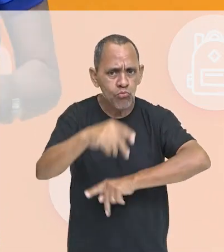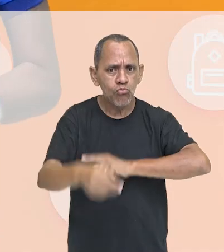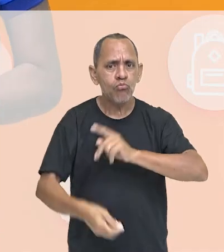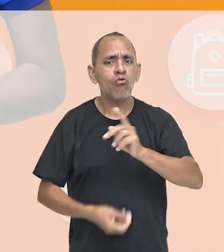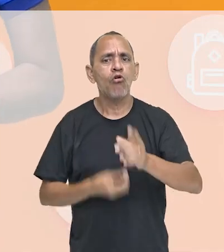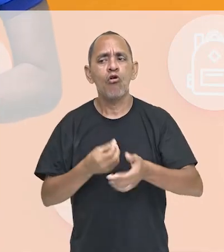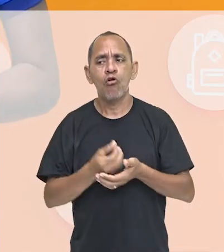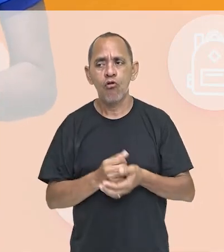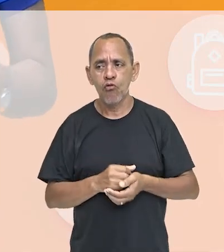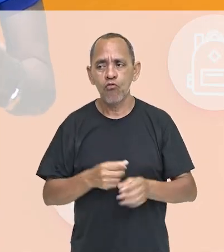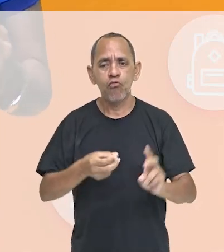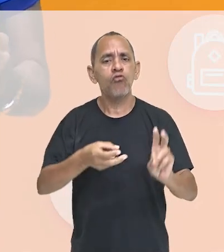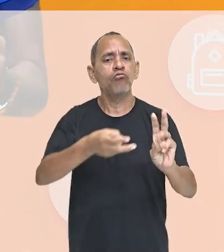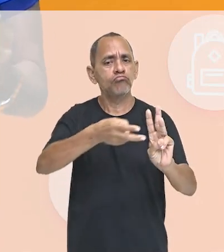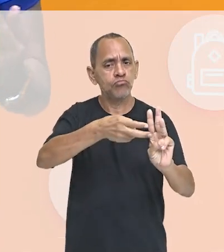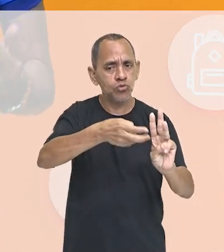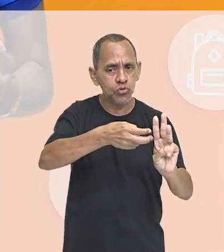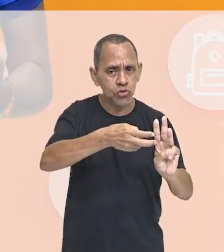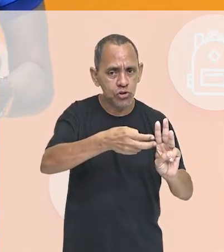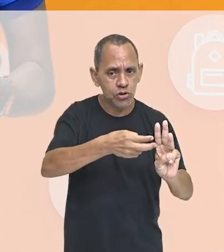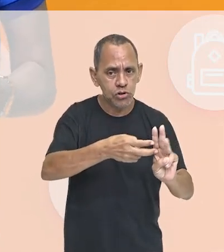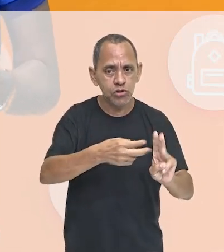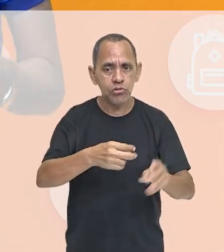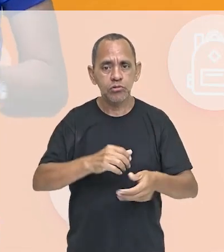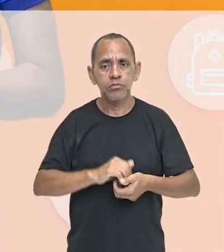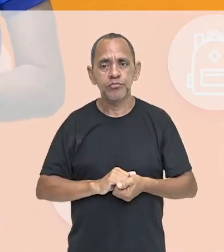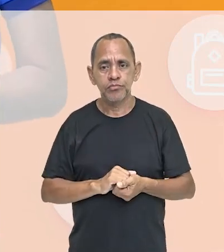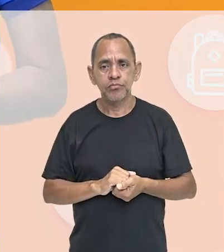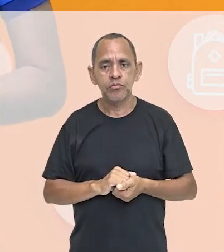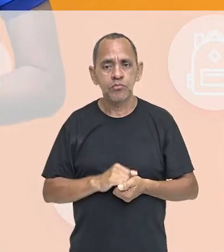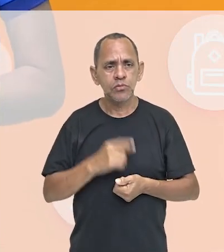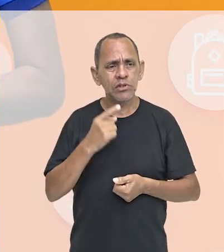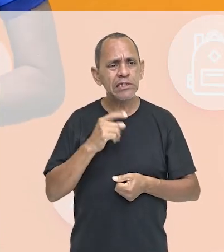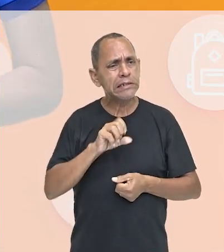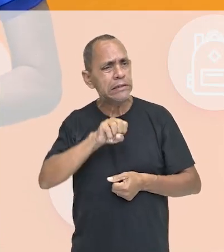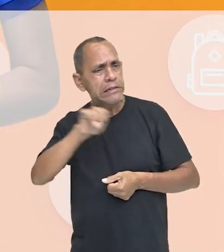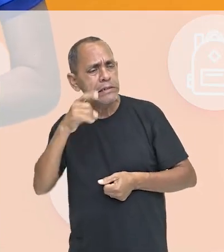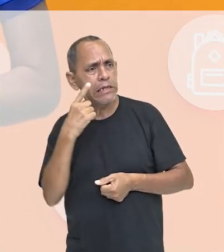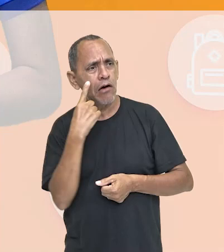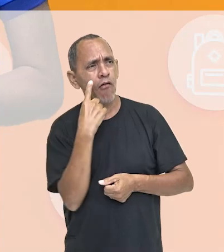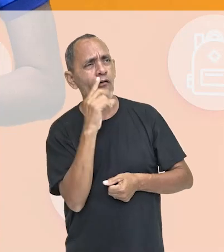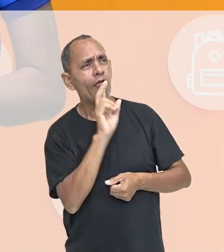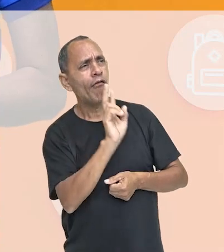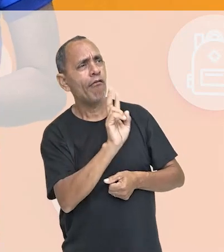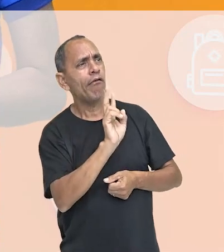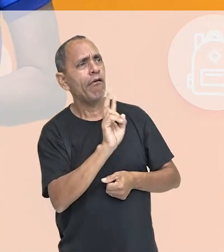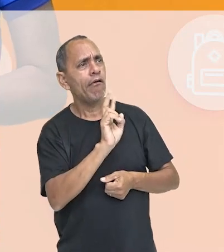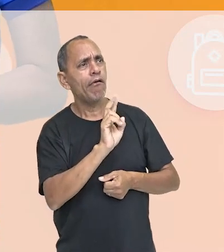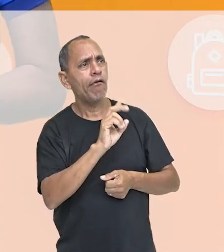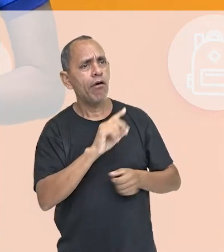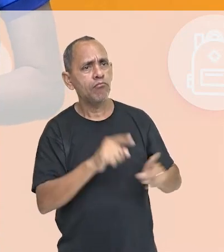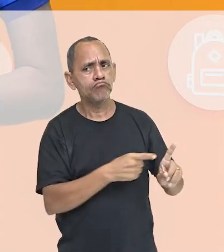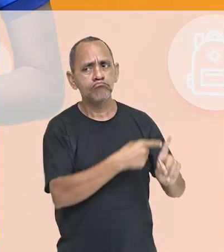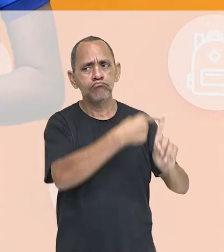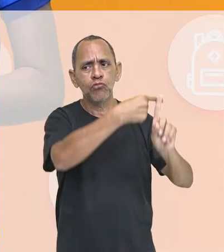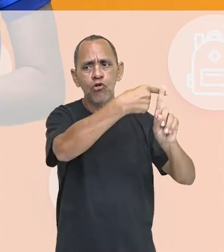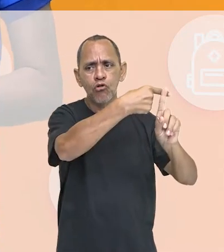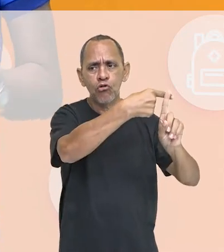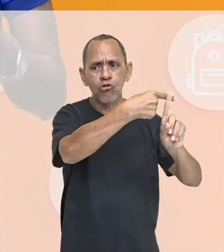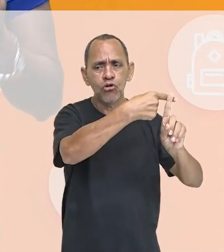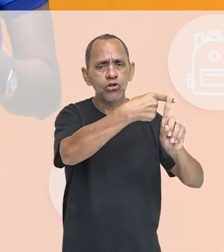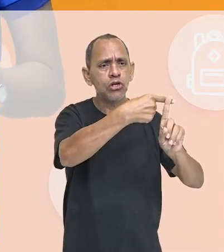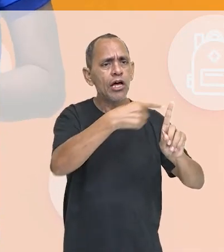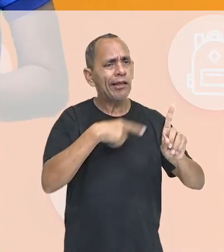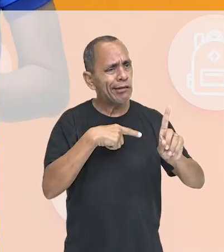de qualquer outro lugar do mundo, ao ver a cruz, será que ela vai ter o mesmo significado? É claro que